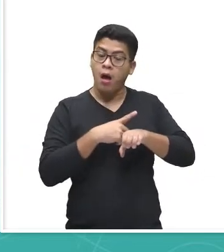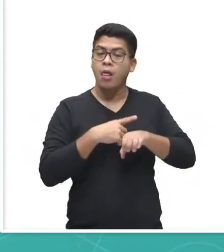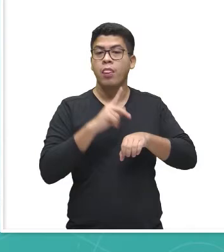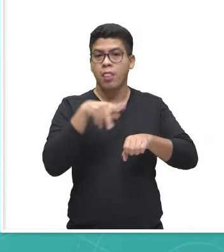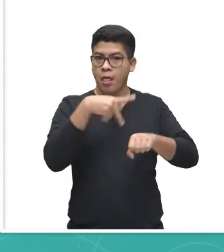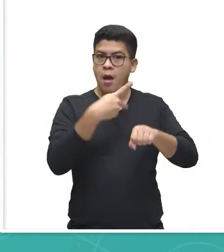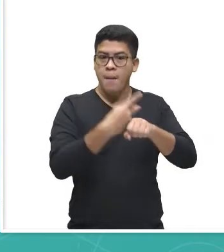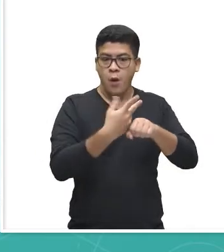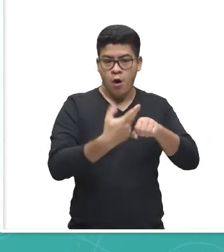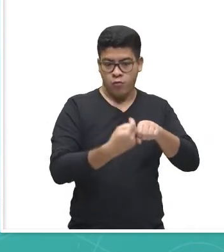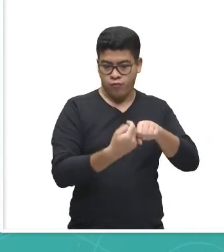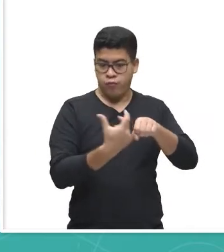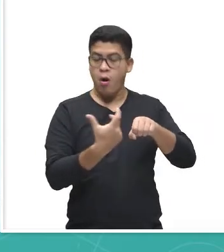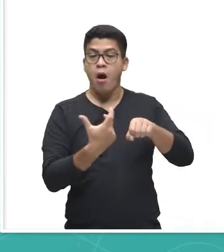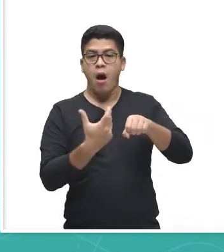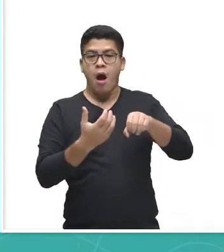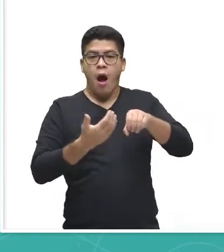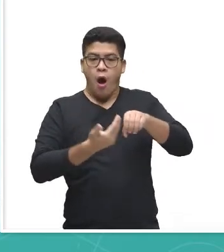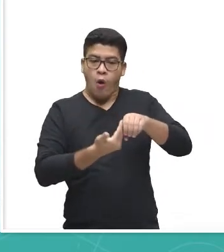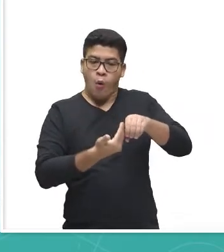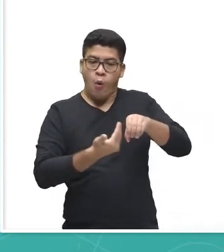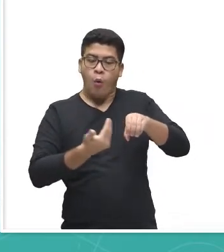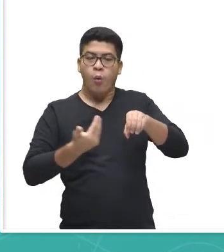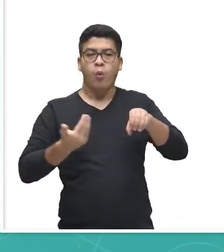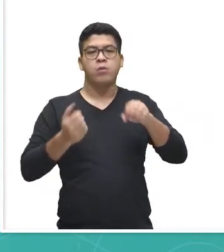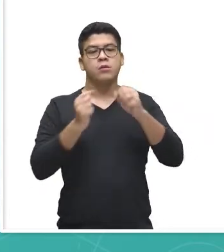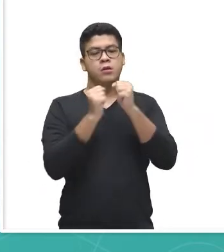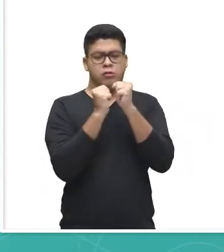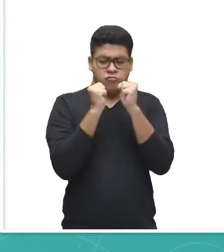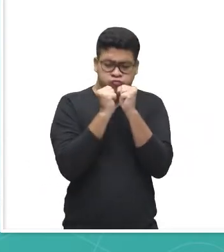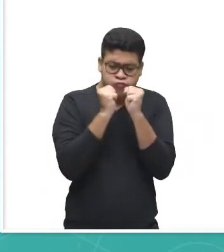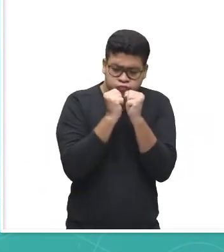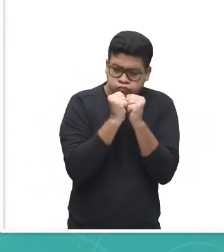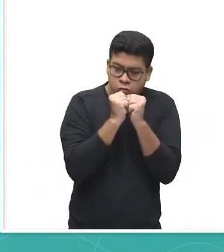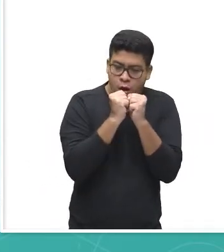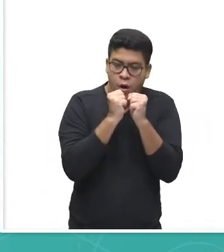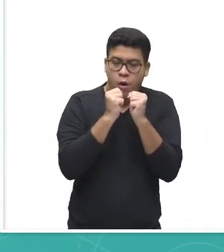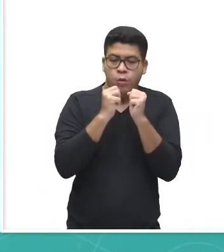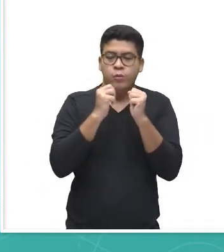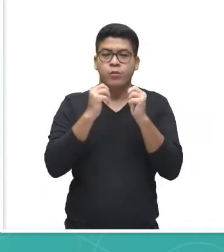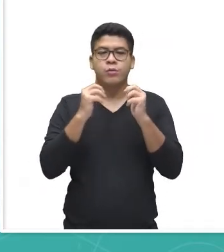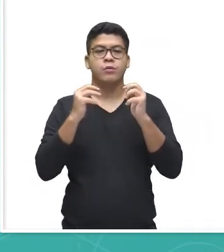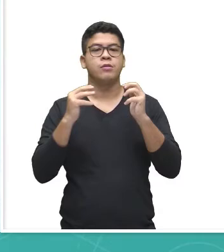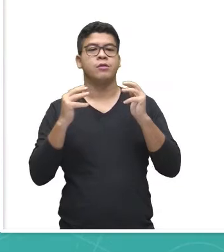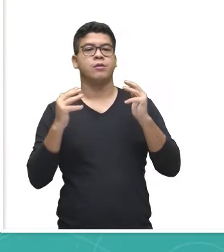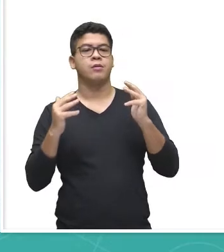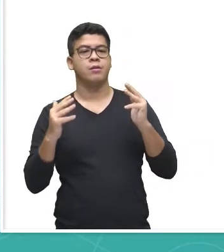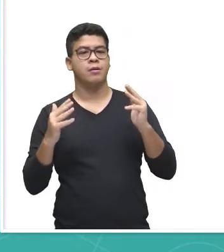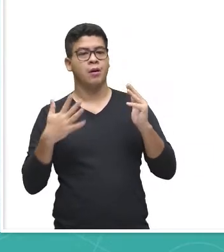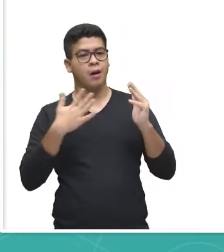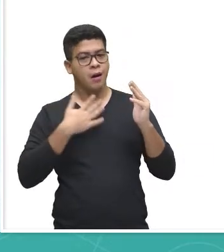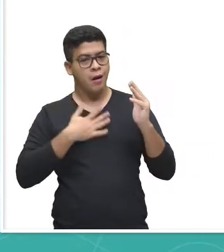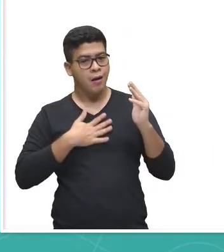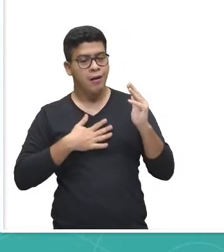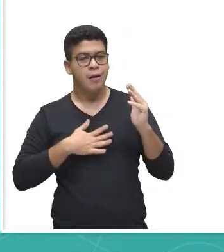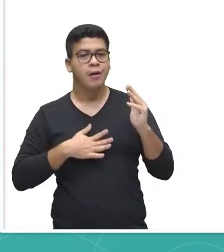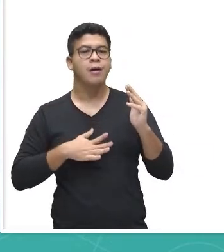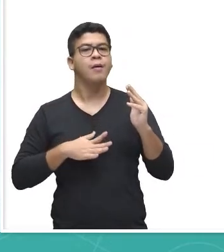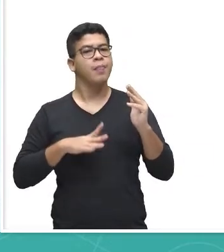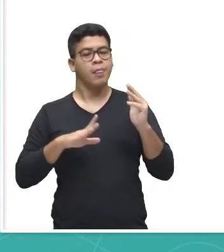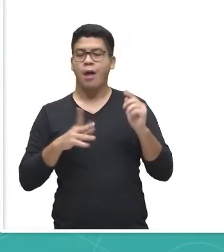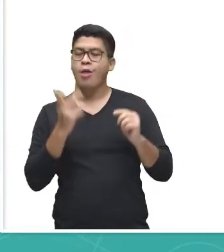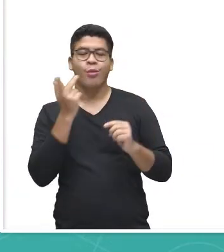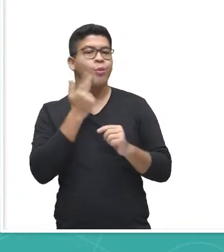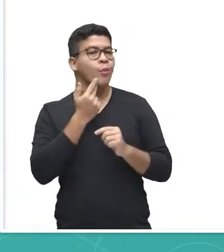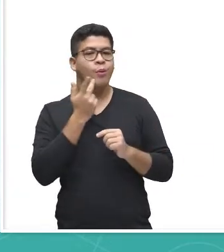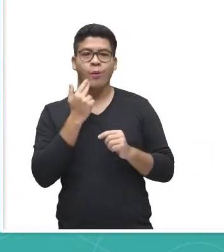volume inicial, ele volta a ocupar o espaço que ele estava ocupando no interior ali da seringa, né? Então a gente tem ali,